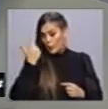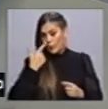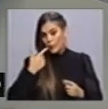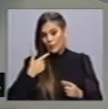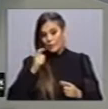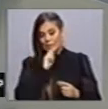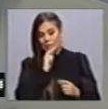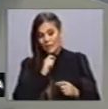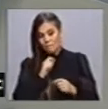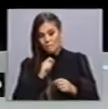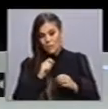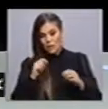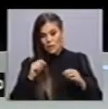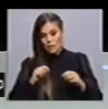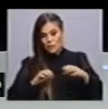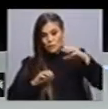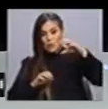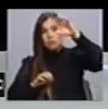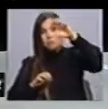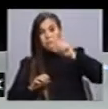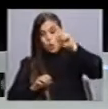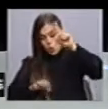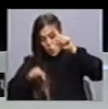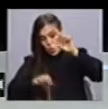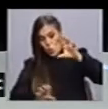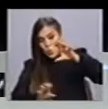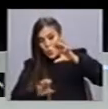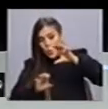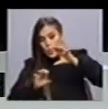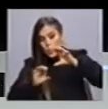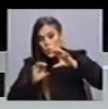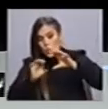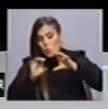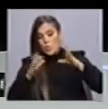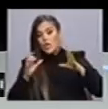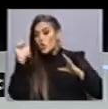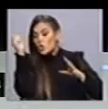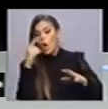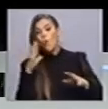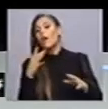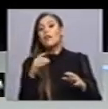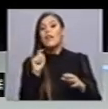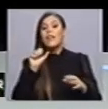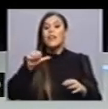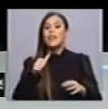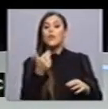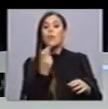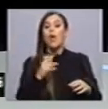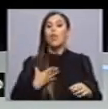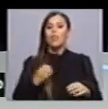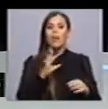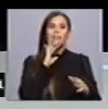migrando para o Equador, para regiões mais próximas do Equador do Sol. E, Cristiana, quando chega ao Equador é uma festa magnética